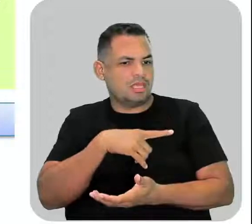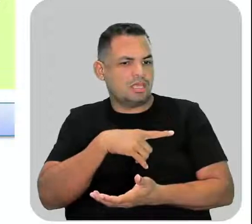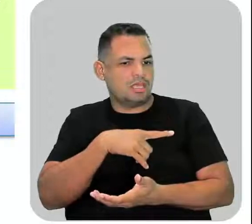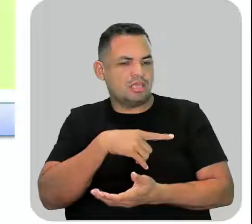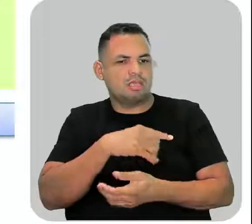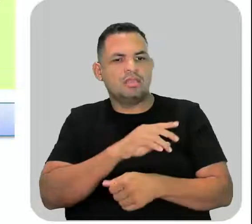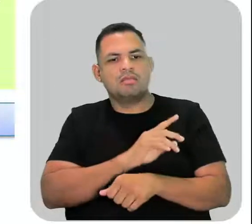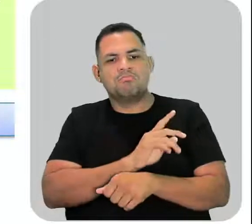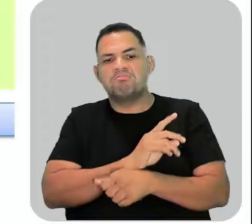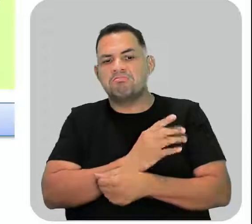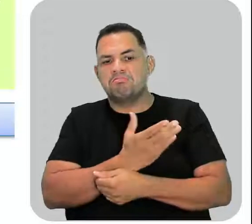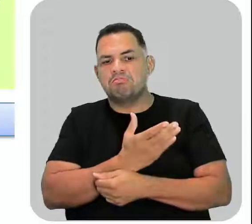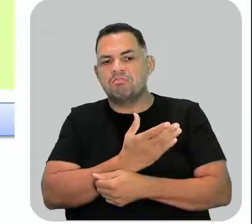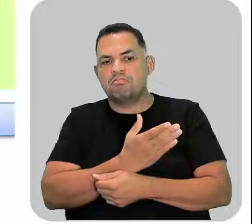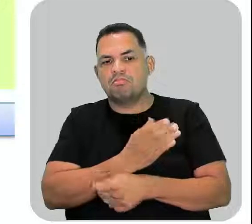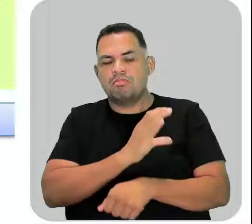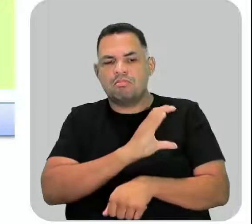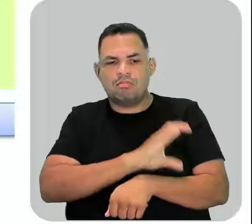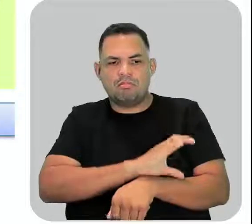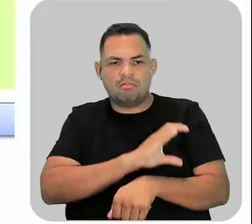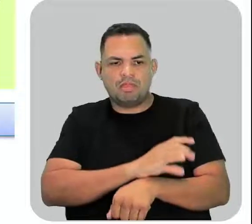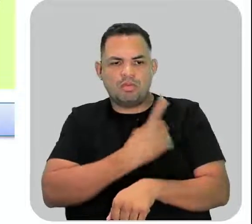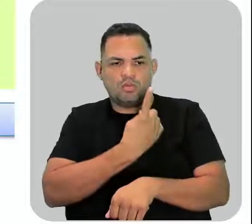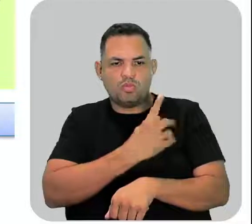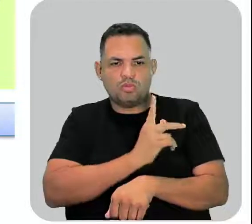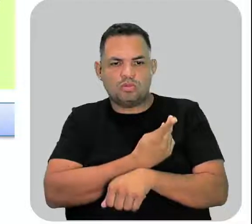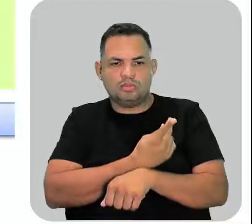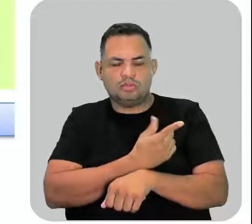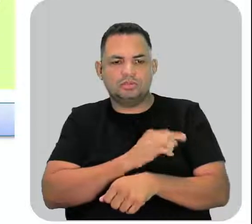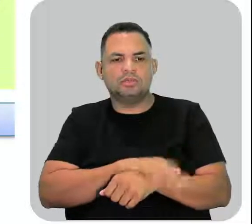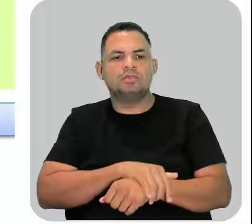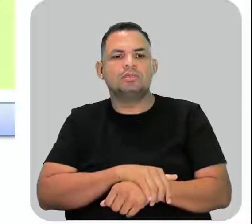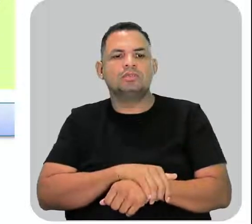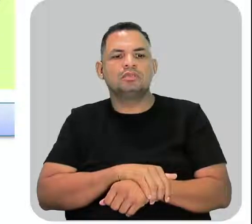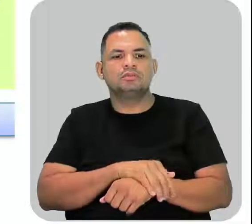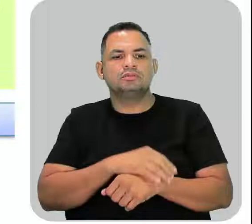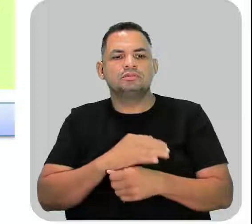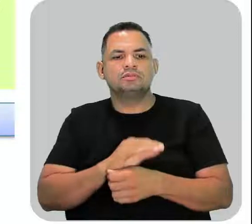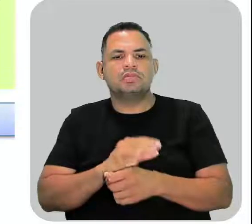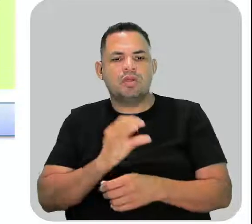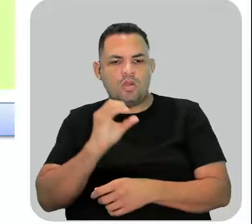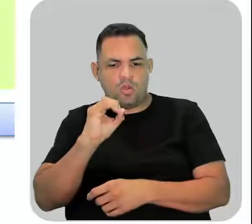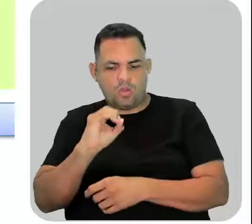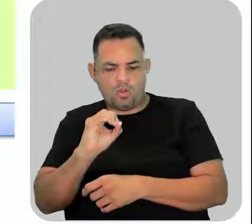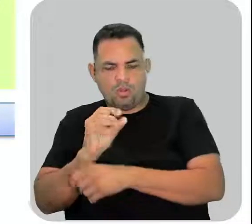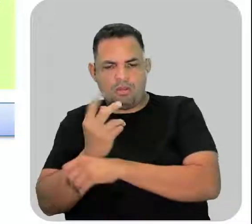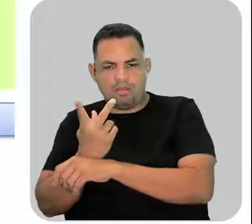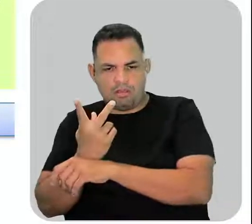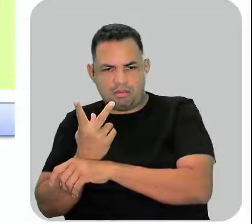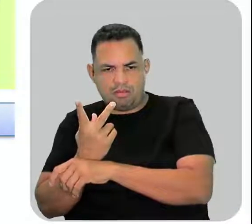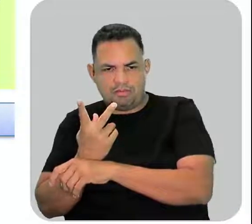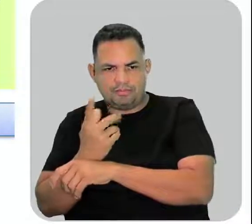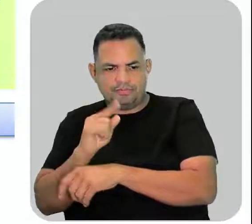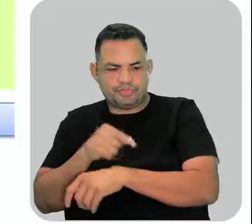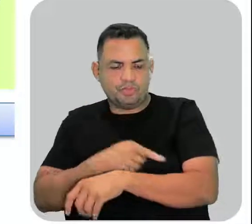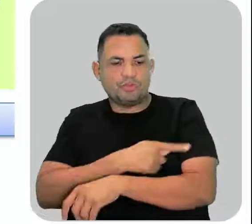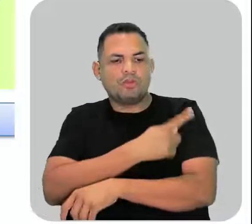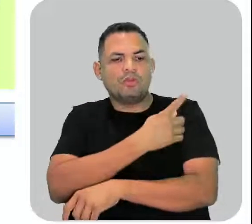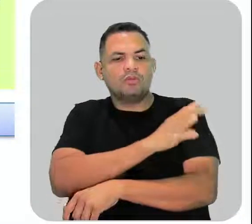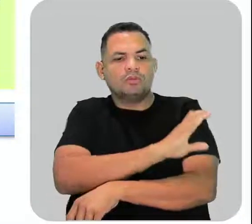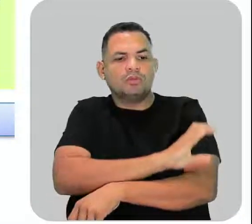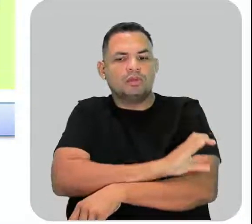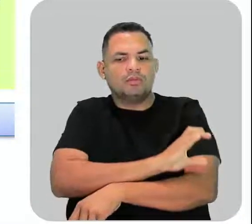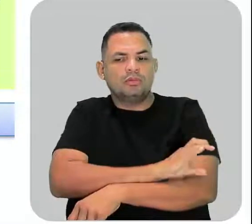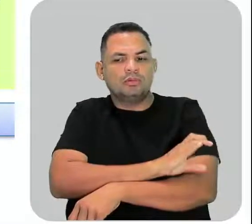que é esse primeiro, que ele tem um hidrogênio, e a hidroxila, por sua vez, ela vai para o